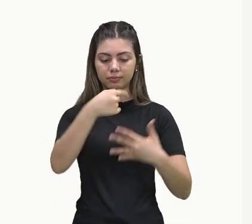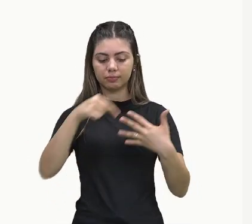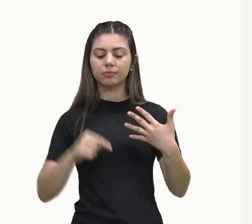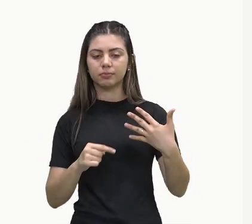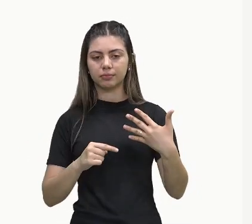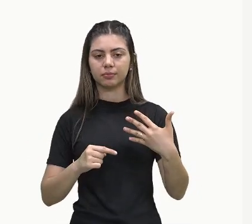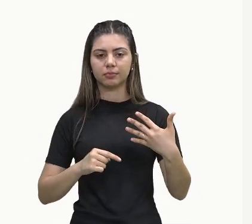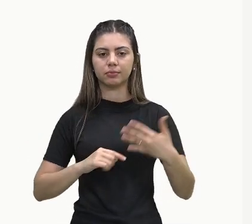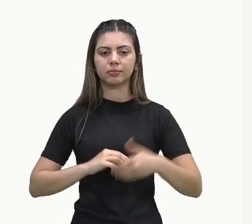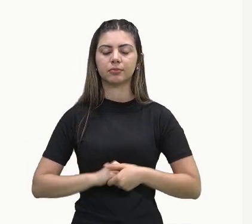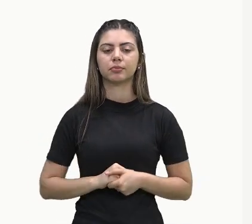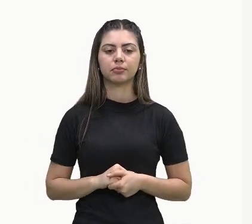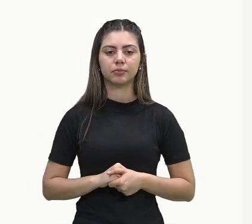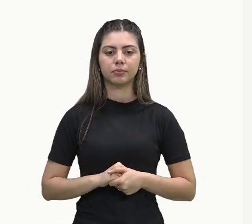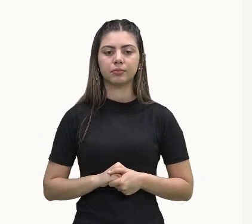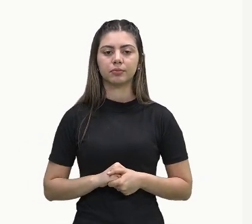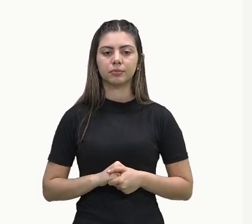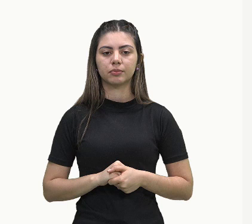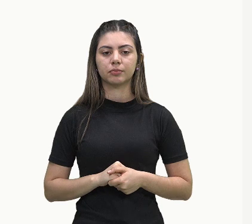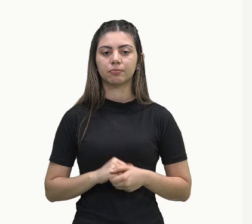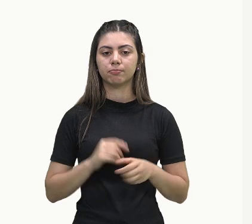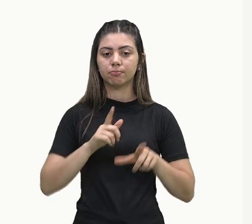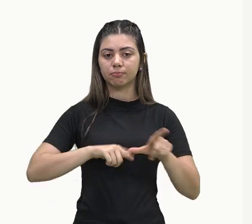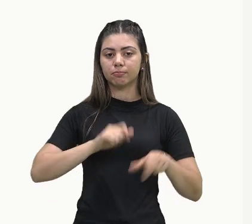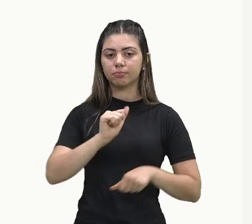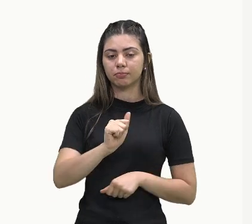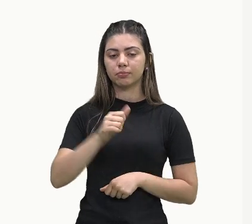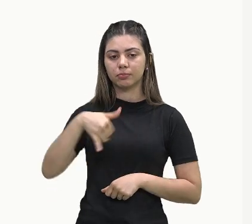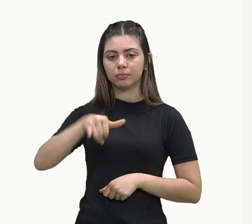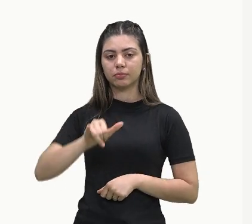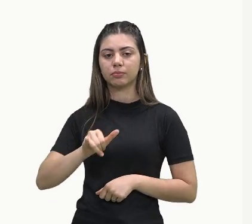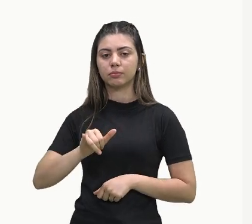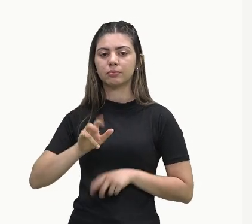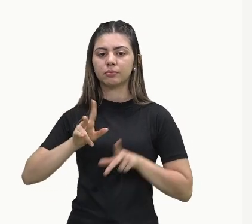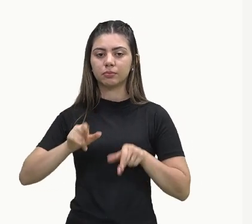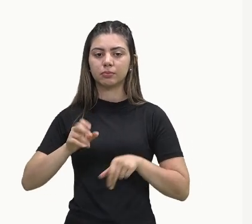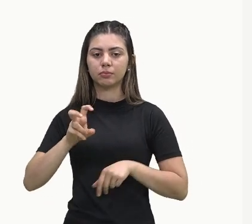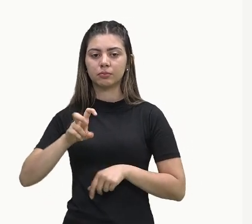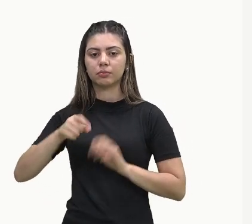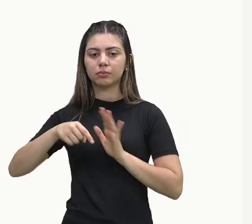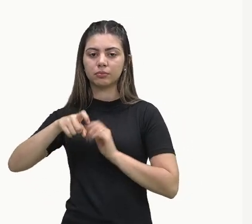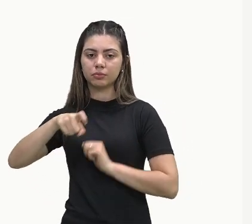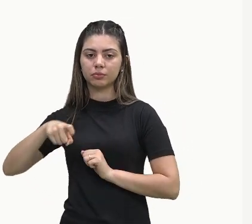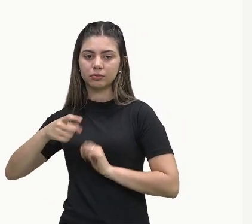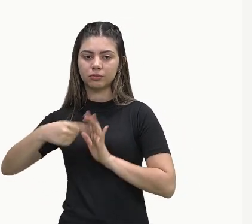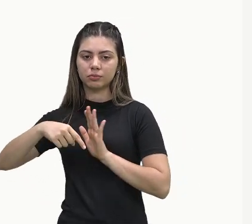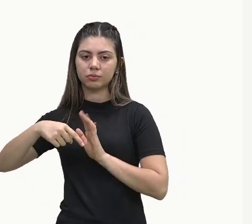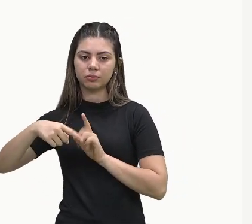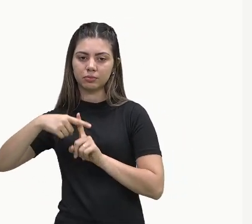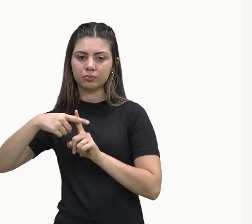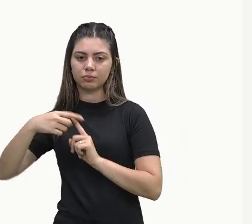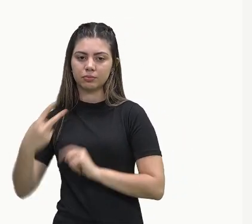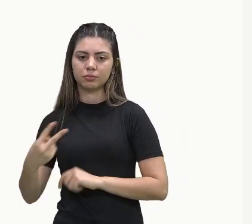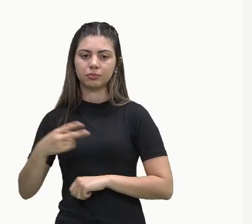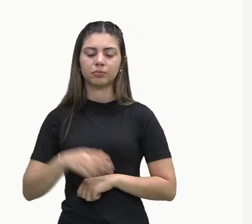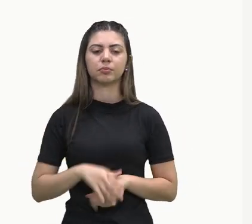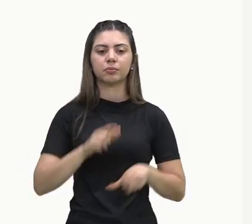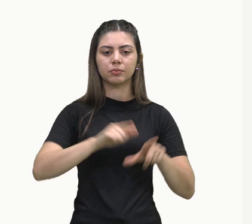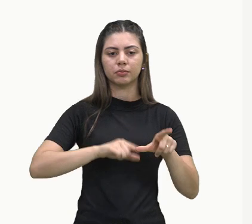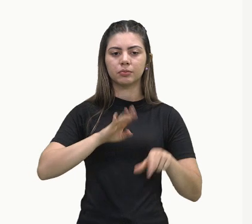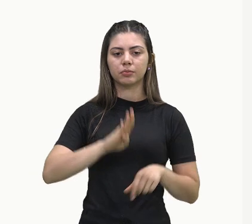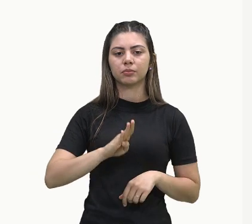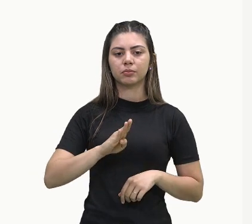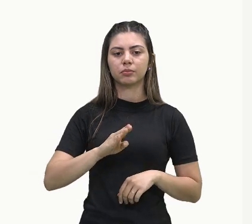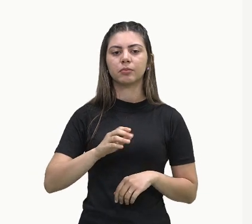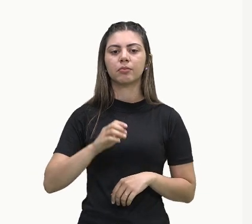alternativas coefici eh alternativa a y = 5x + 2 b